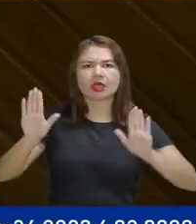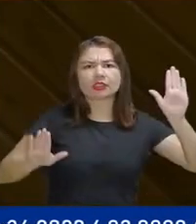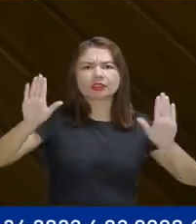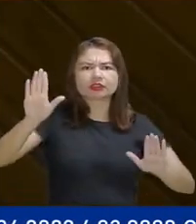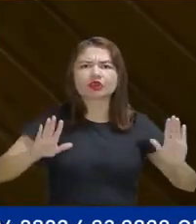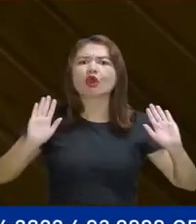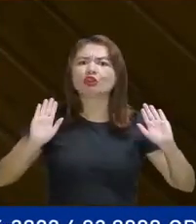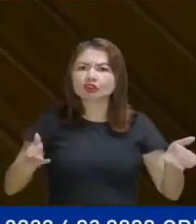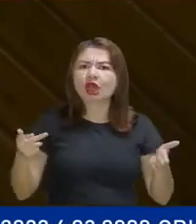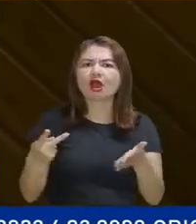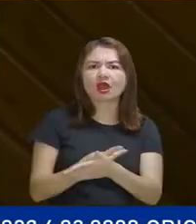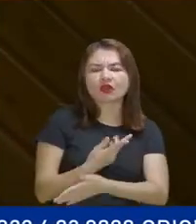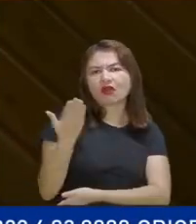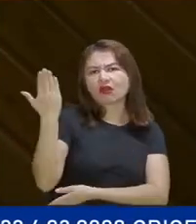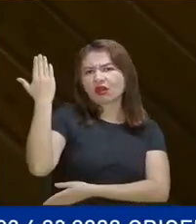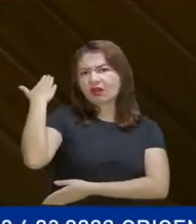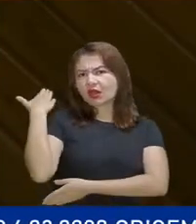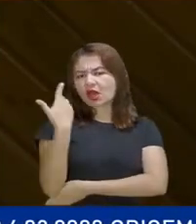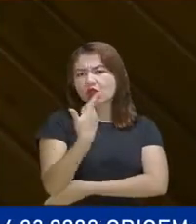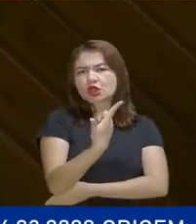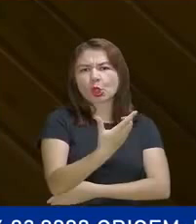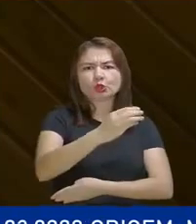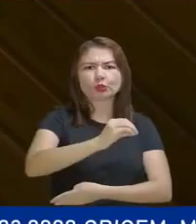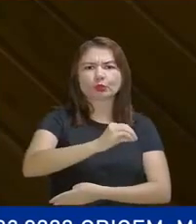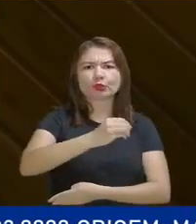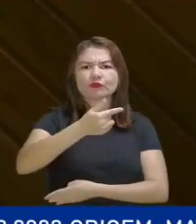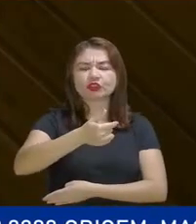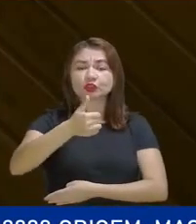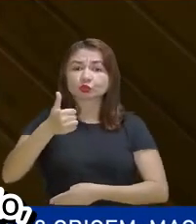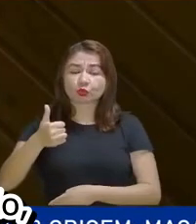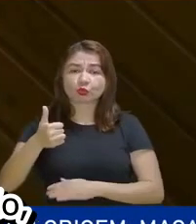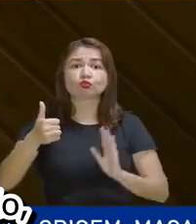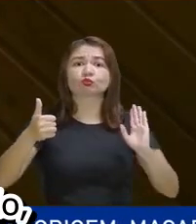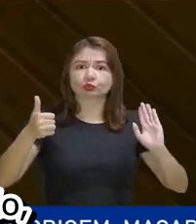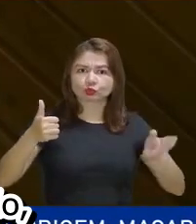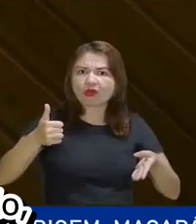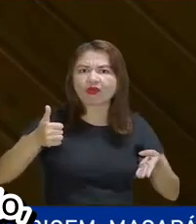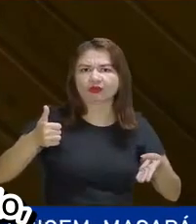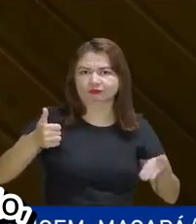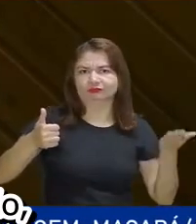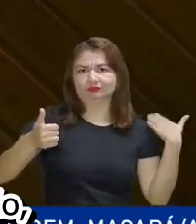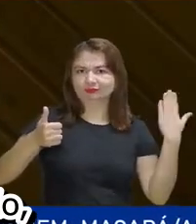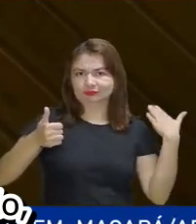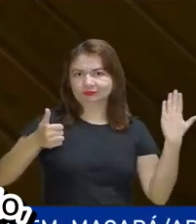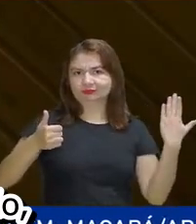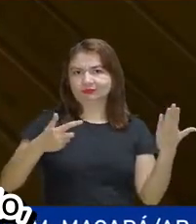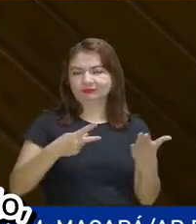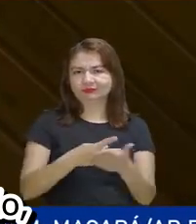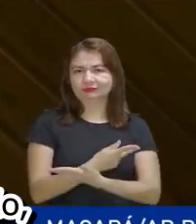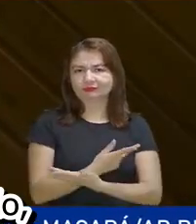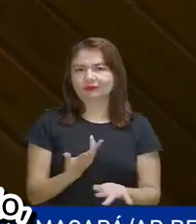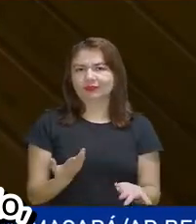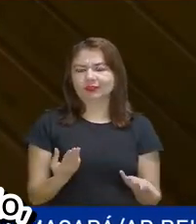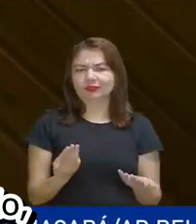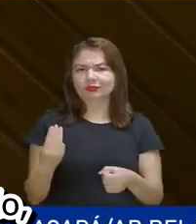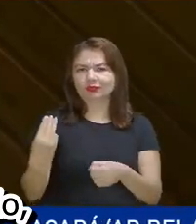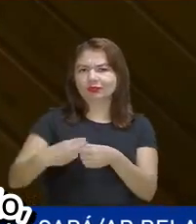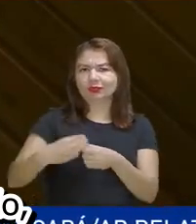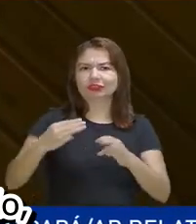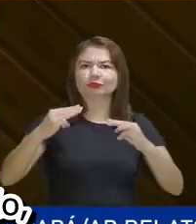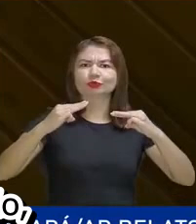já realizados no ano de 2021, Excelência. Ou seja, o que se houve no município de